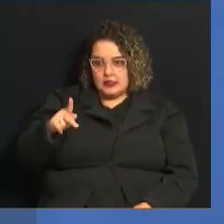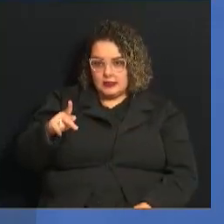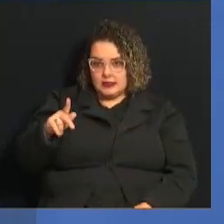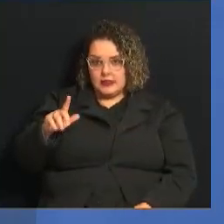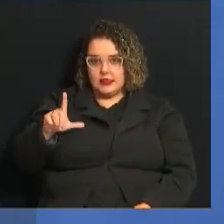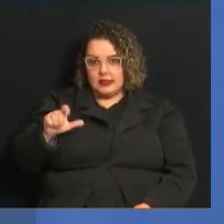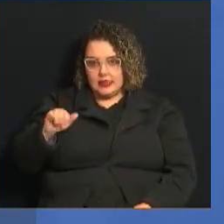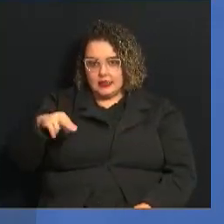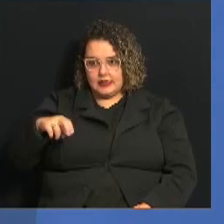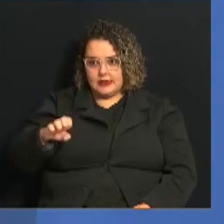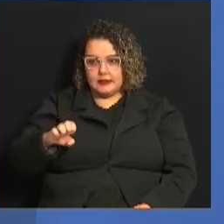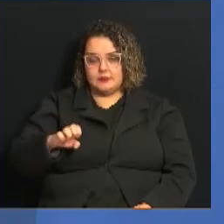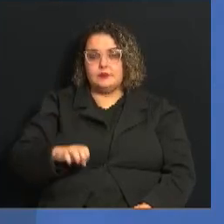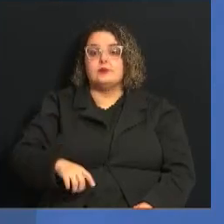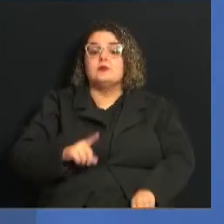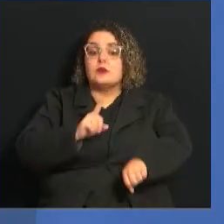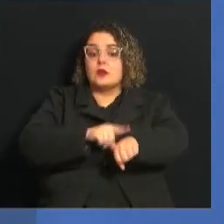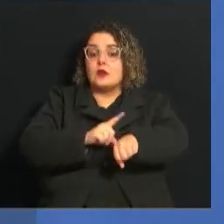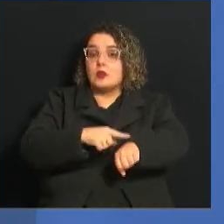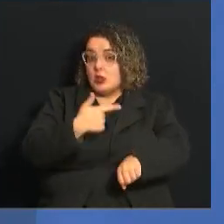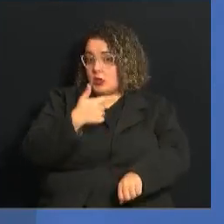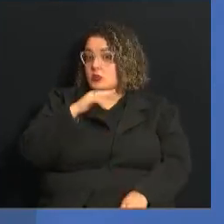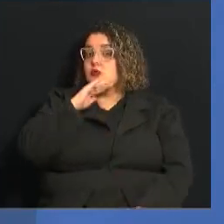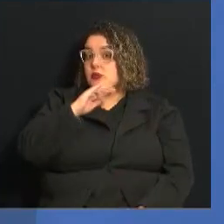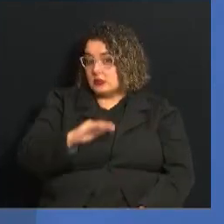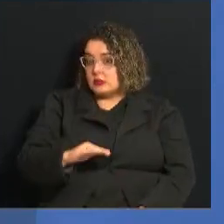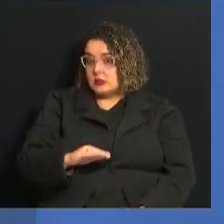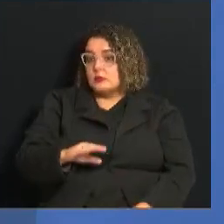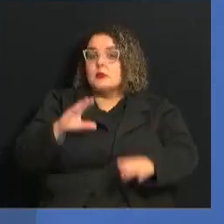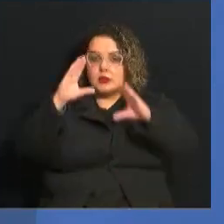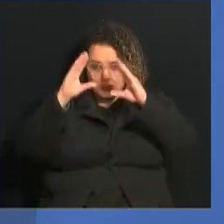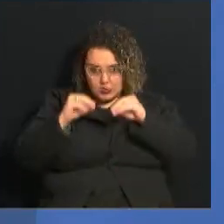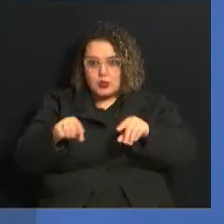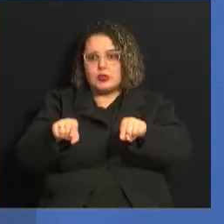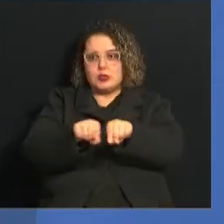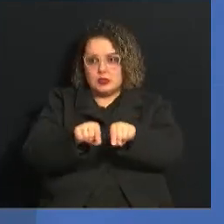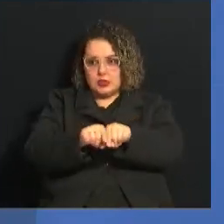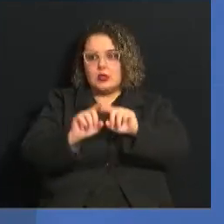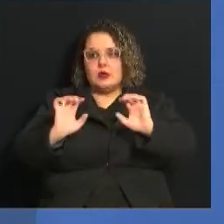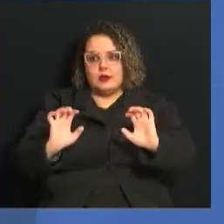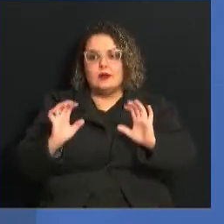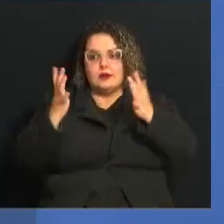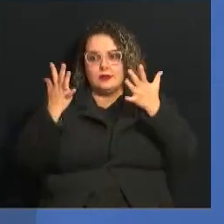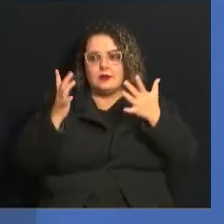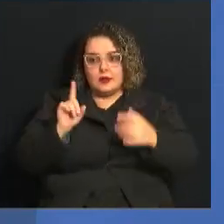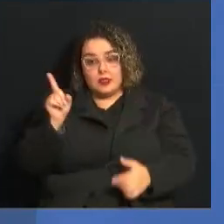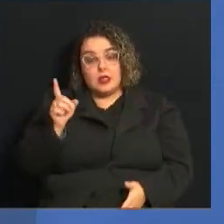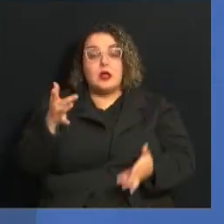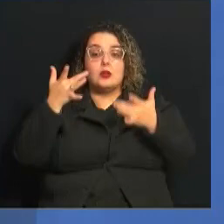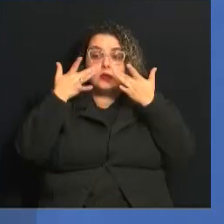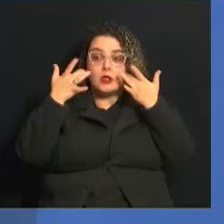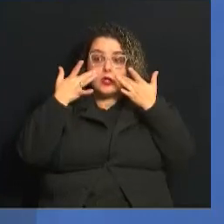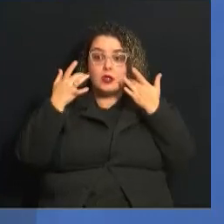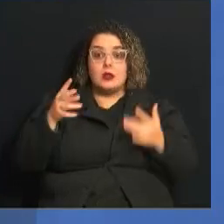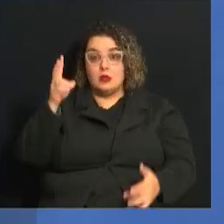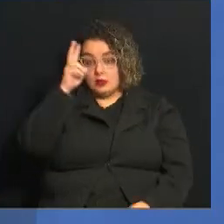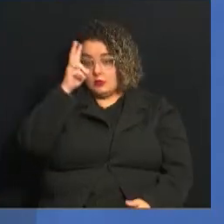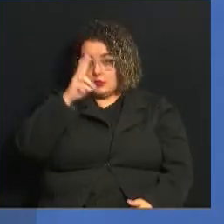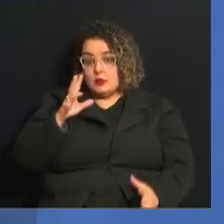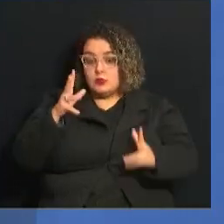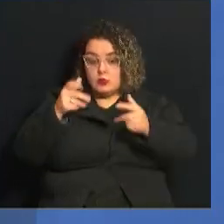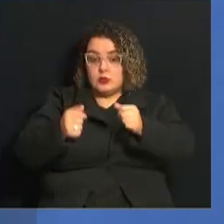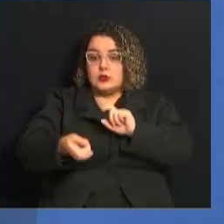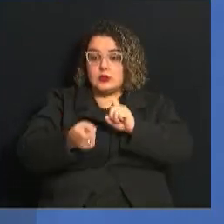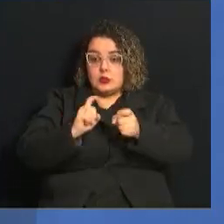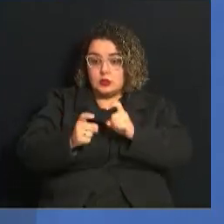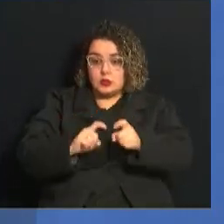reunião é daqui a pouco as duas horas da tarde mais à noite a gente também tem evento lá no teatro Bento Quirino Lembrando que todas as